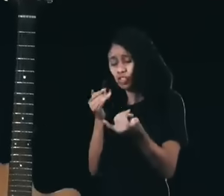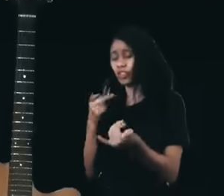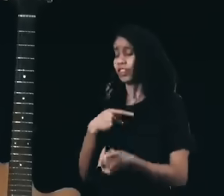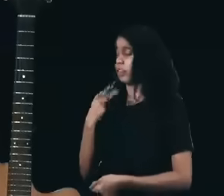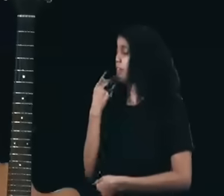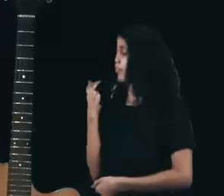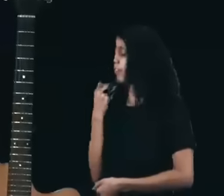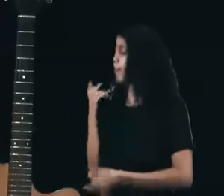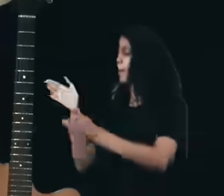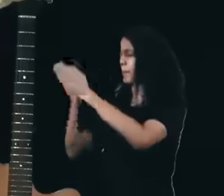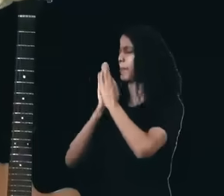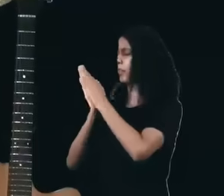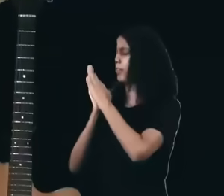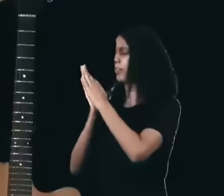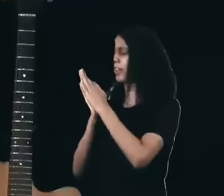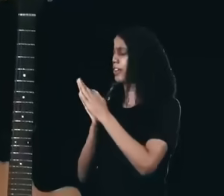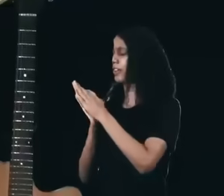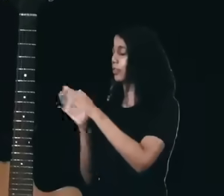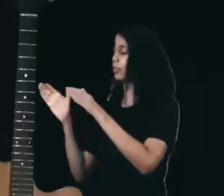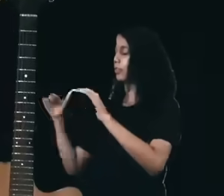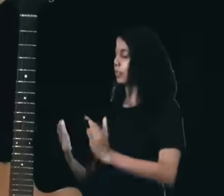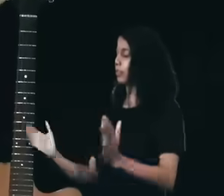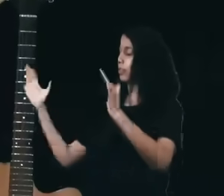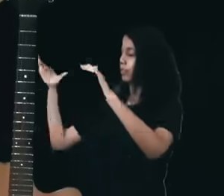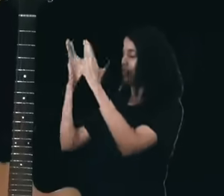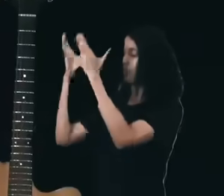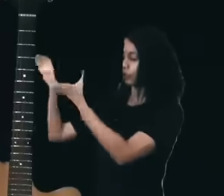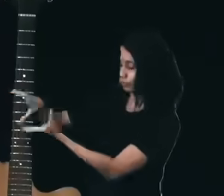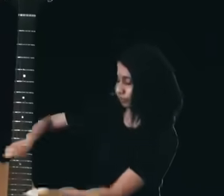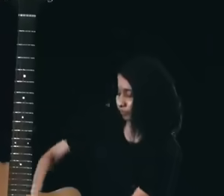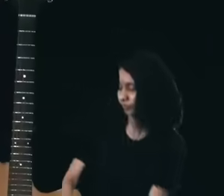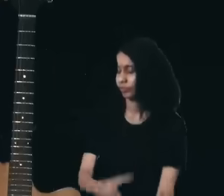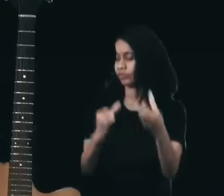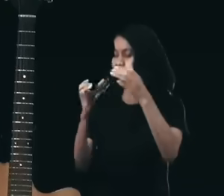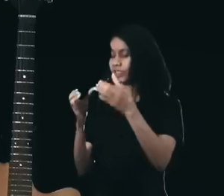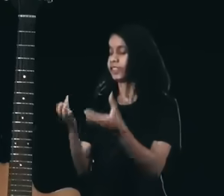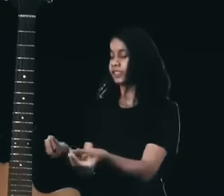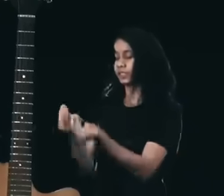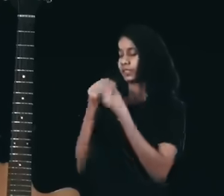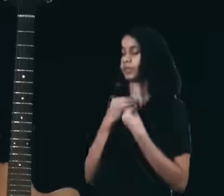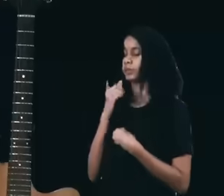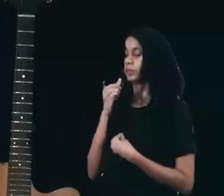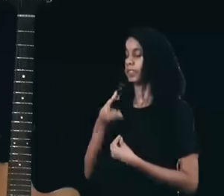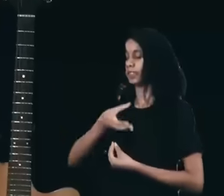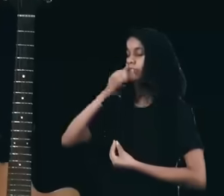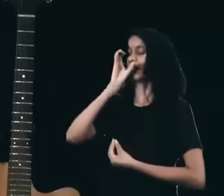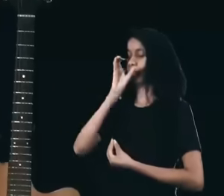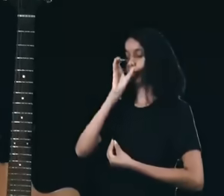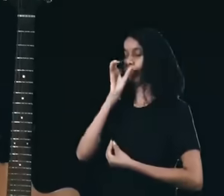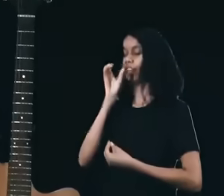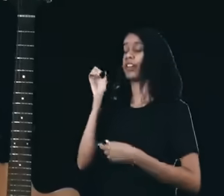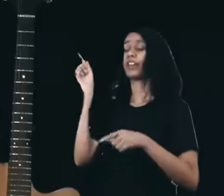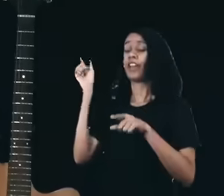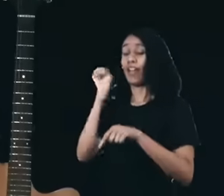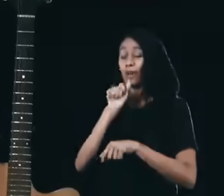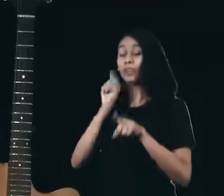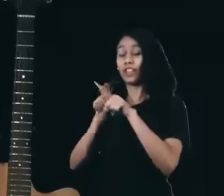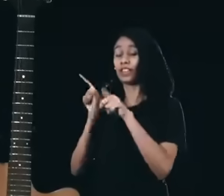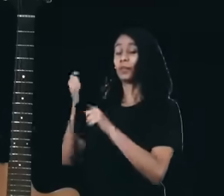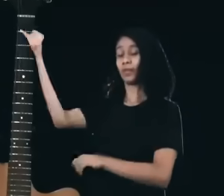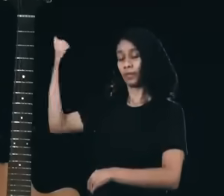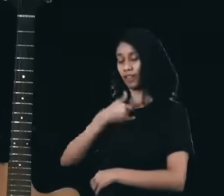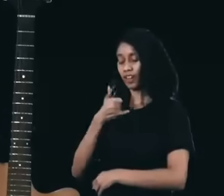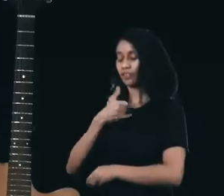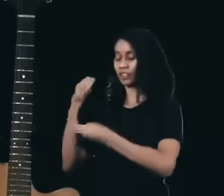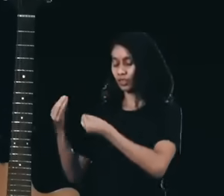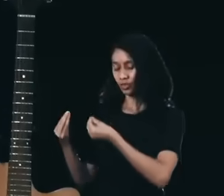por favor, incline seu cântaro e me dê de beber. E ela me responder, bebe, também darei água aos teus camelos.